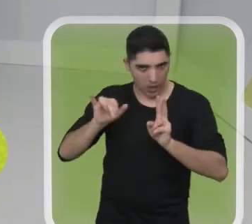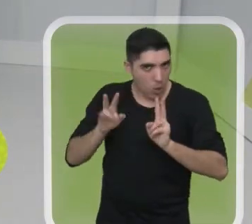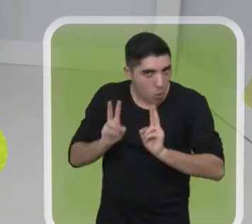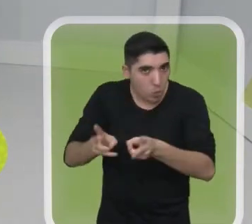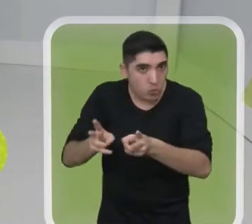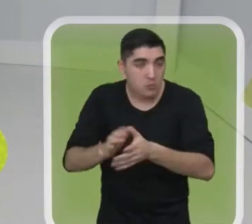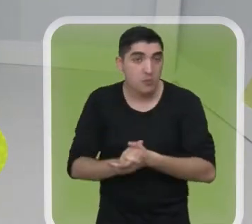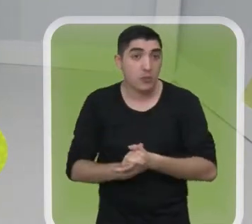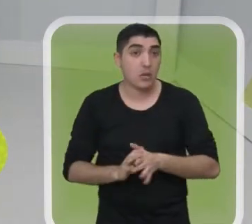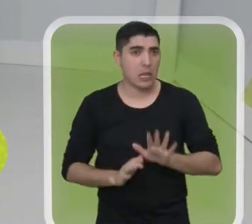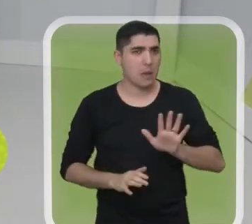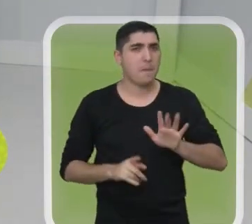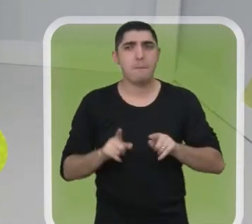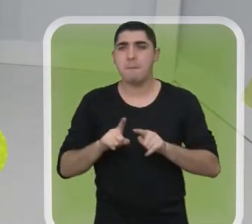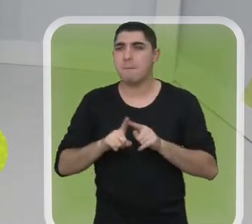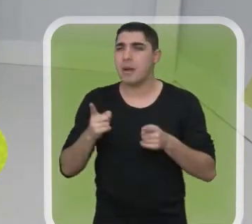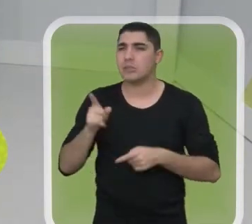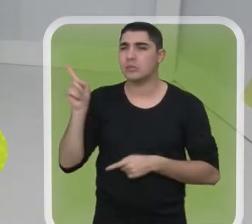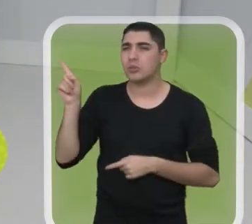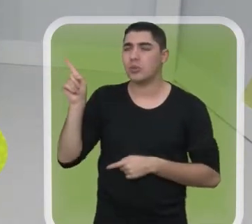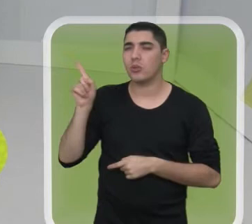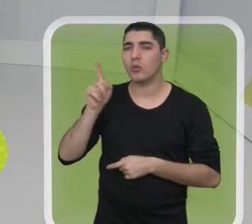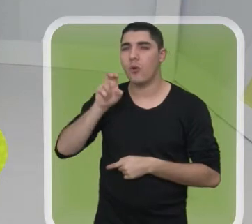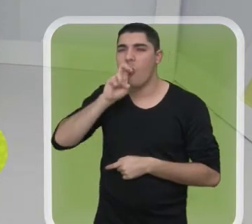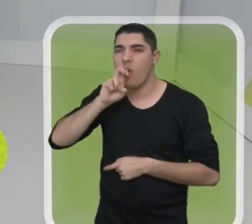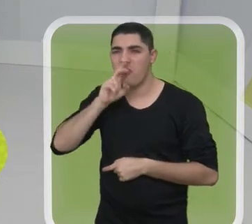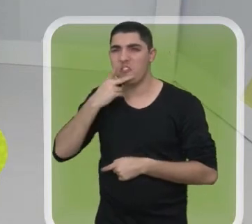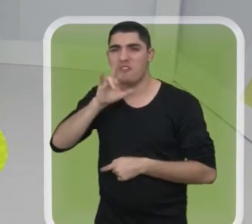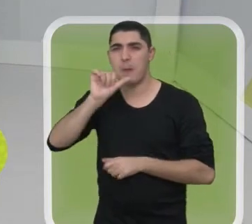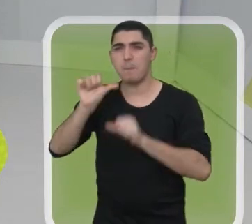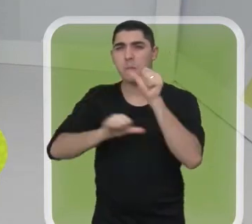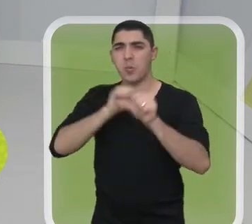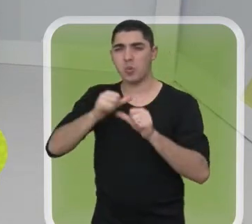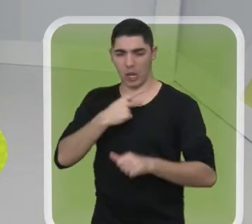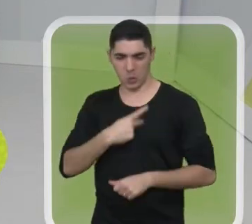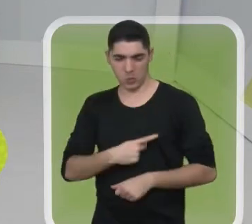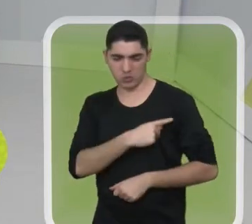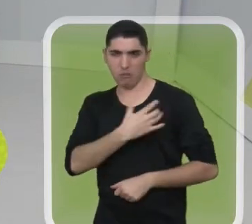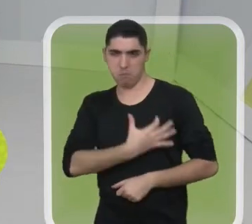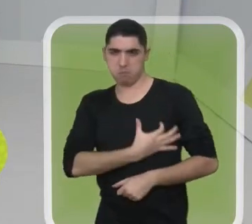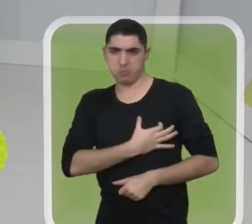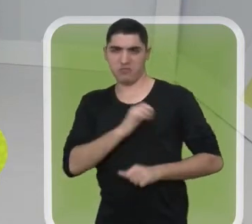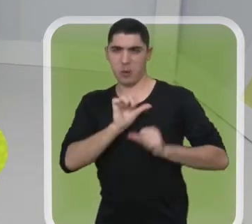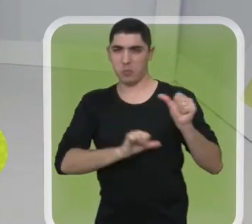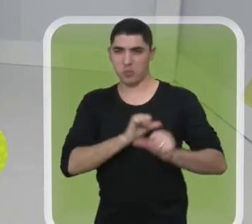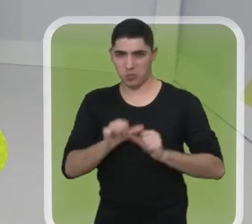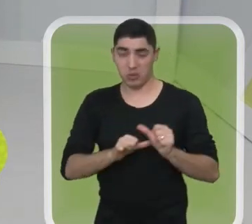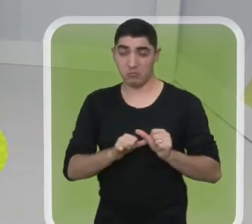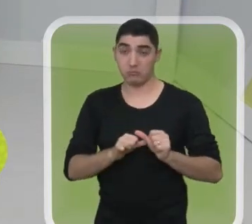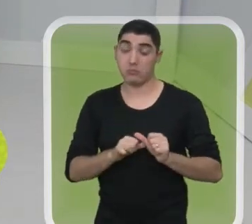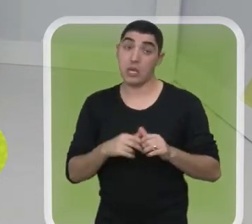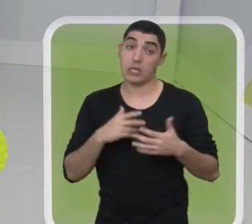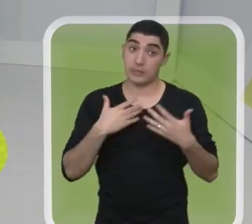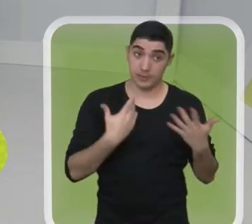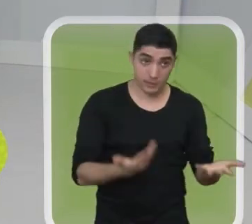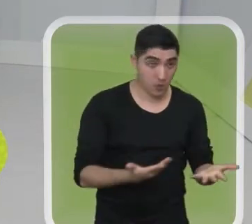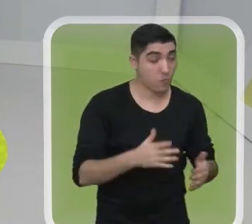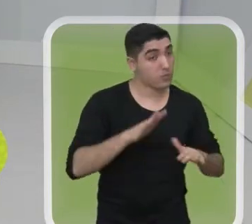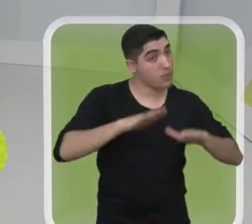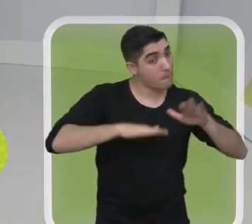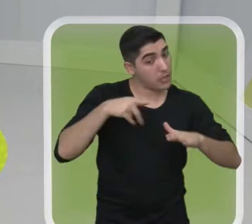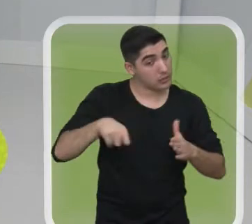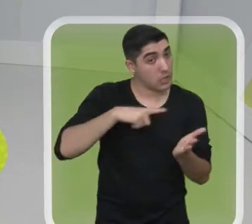disse que vai mudar o símbolo do Cruzeiro. Aí já começa... Tem que ser com a autorização no do contrato, conselho. Né? Mas aí